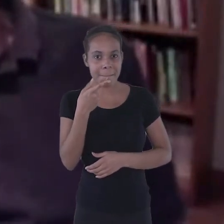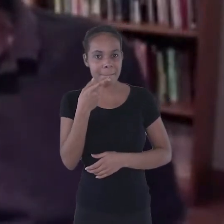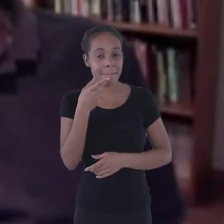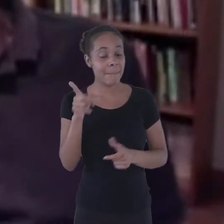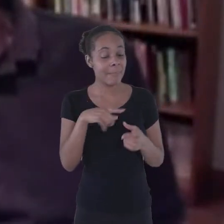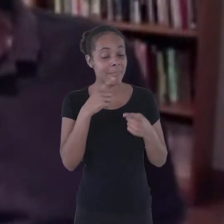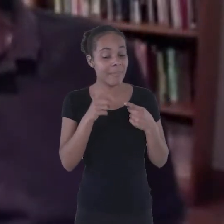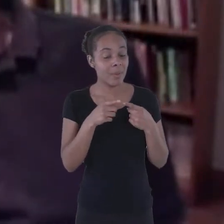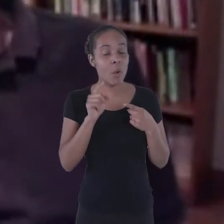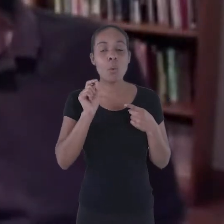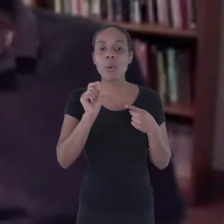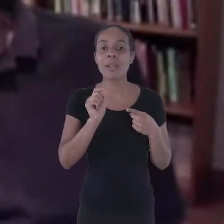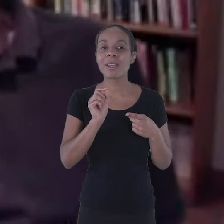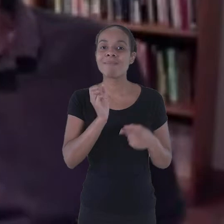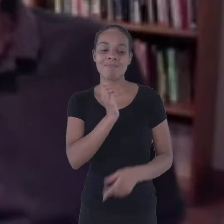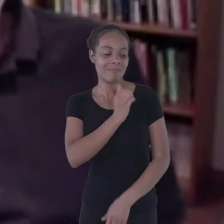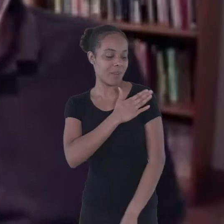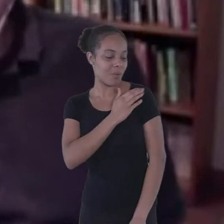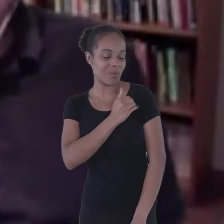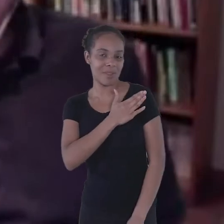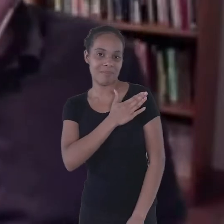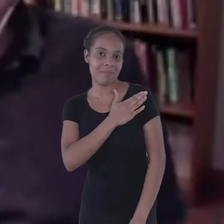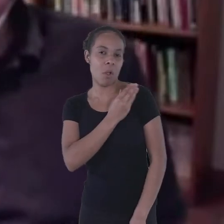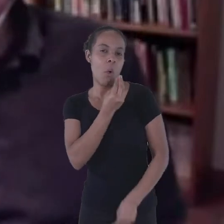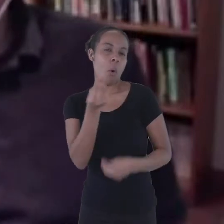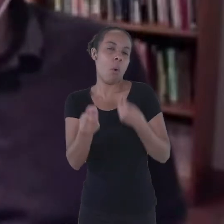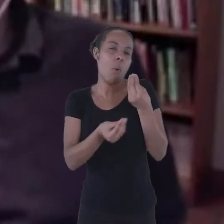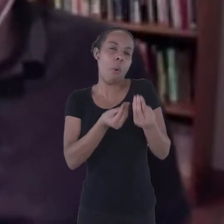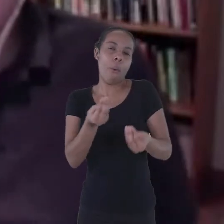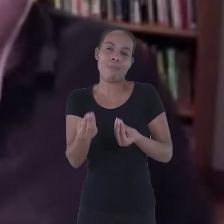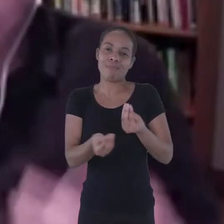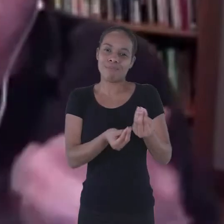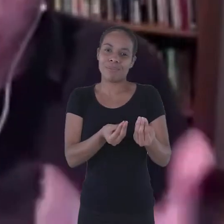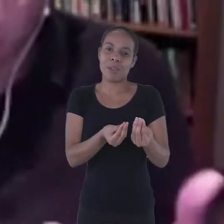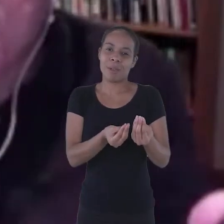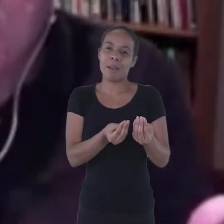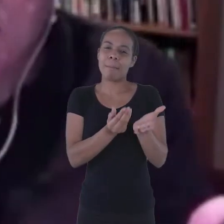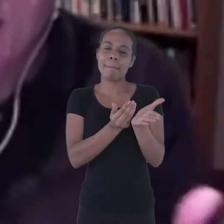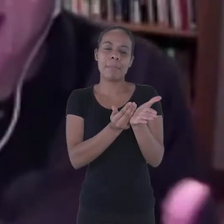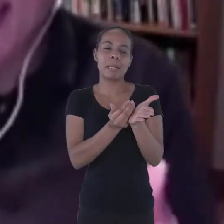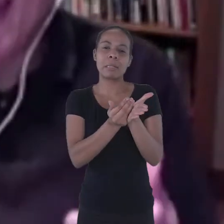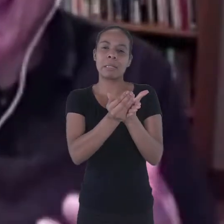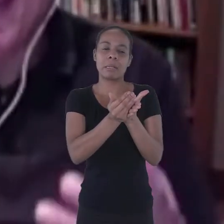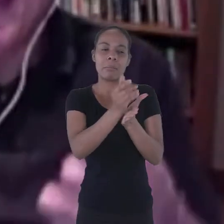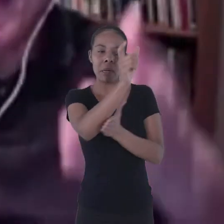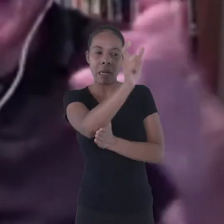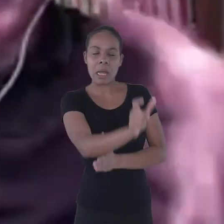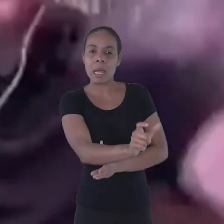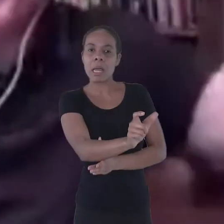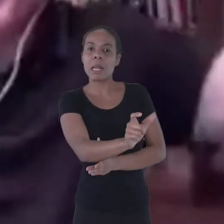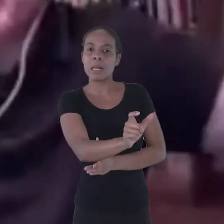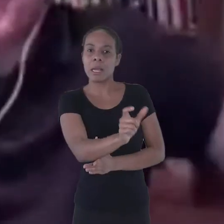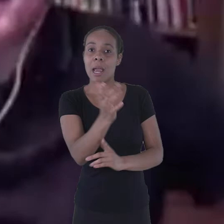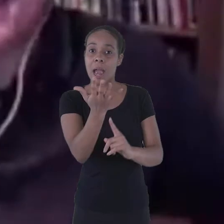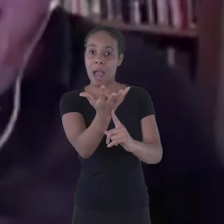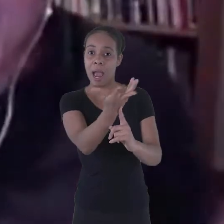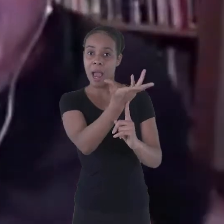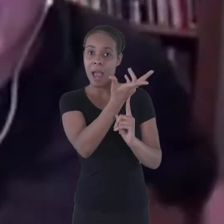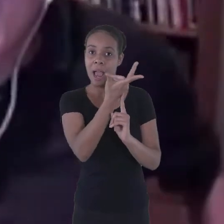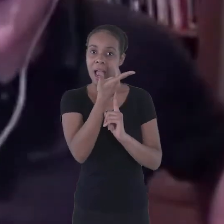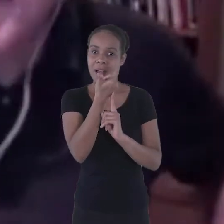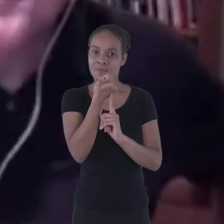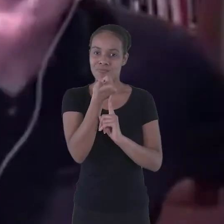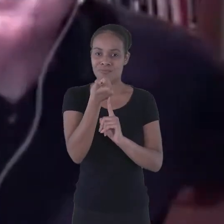que cerca o fato de alguém que, a princípio, tem como ofício a arte de